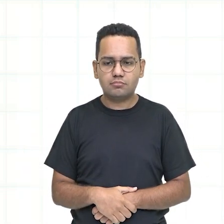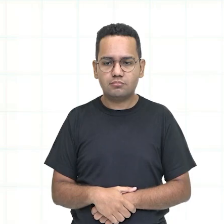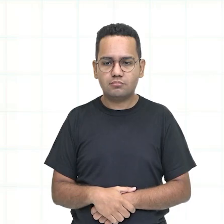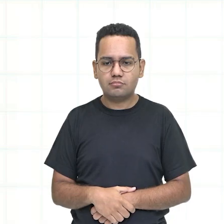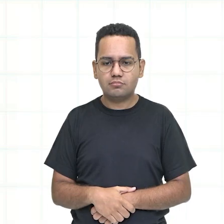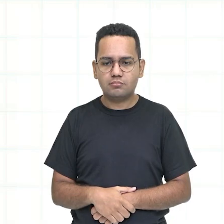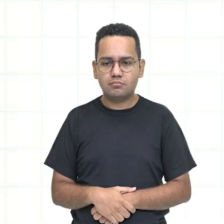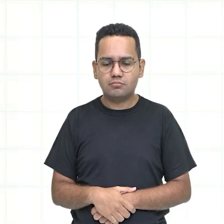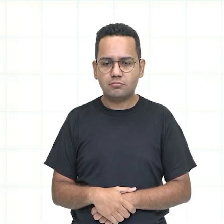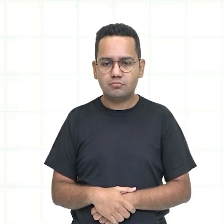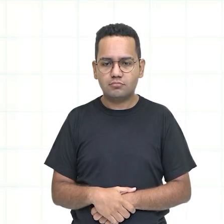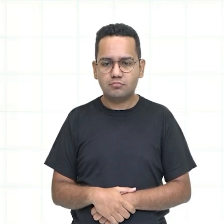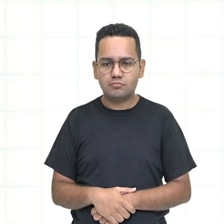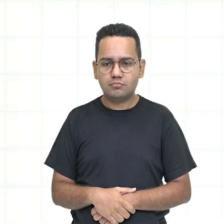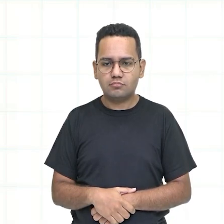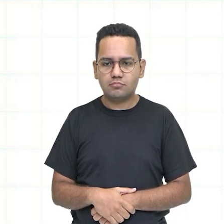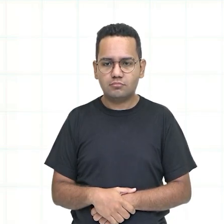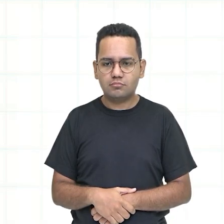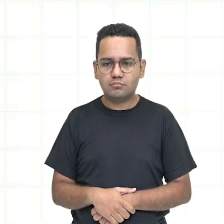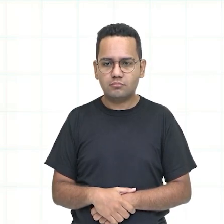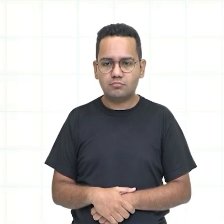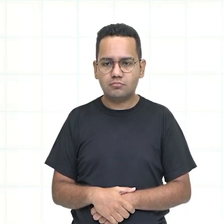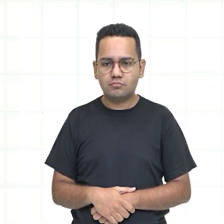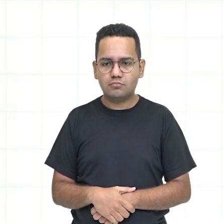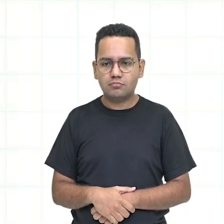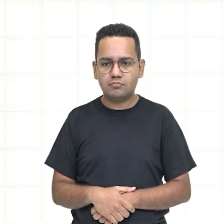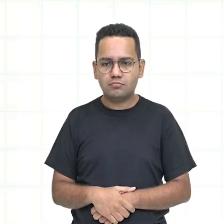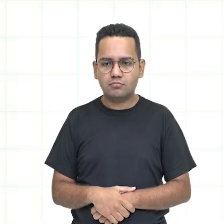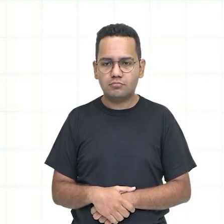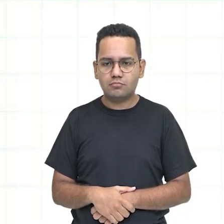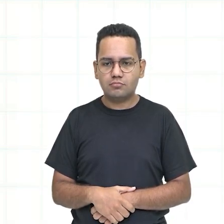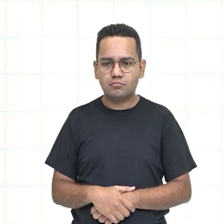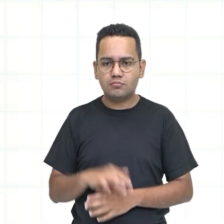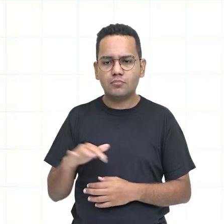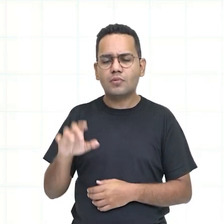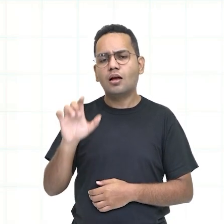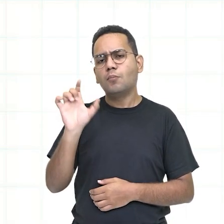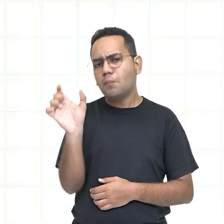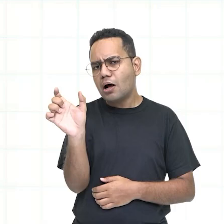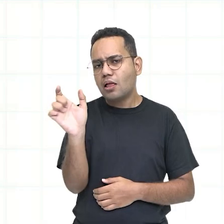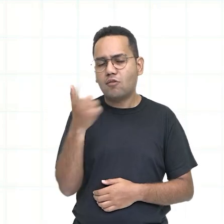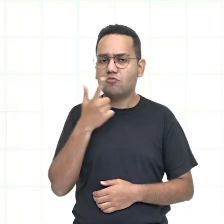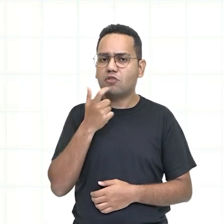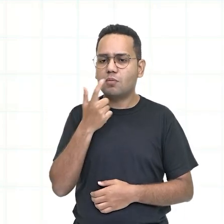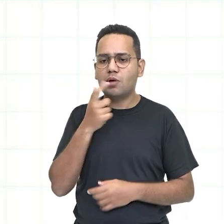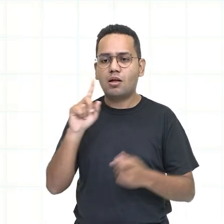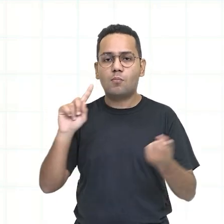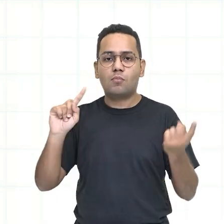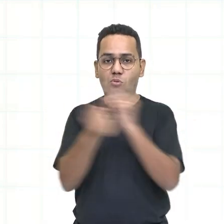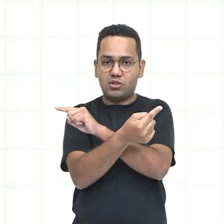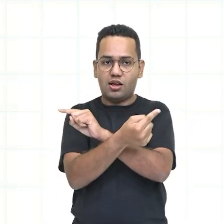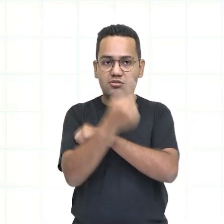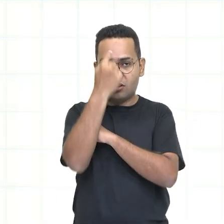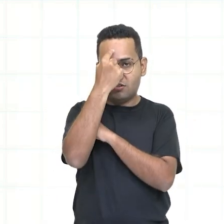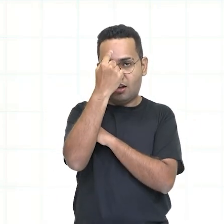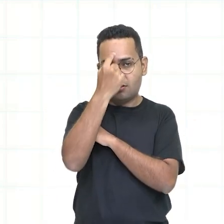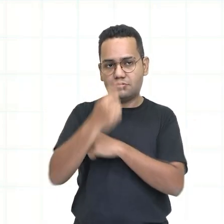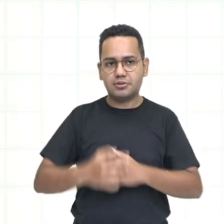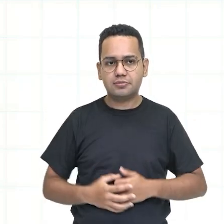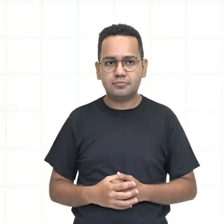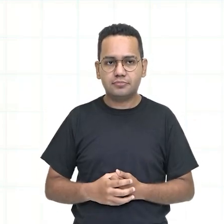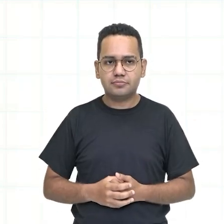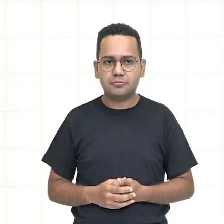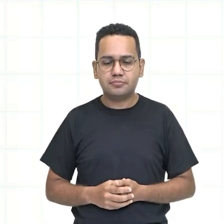however? However é uma linking word de contraste, oposição,